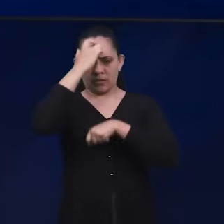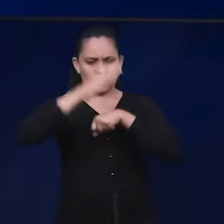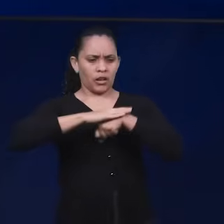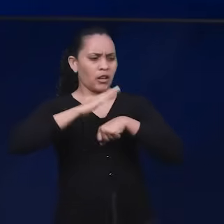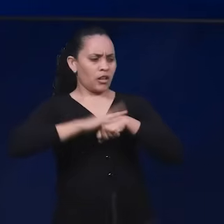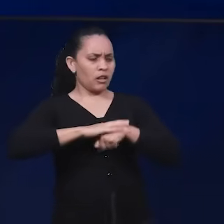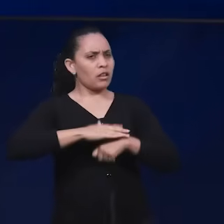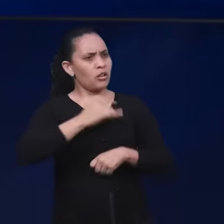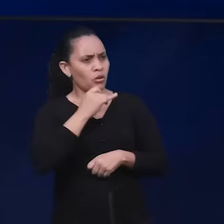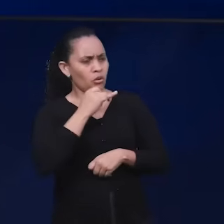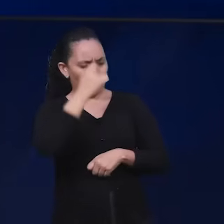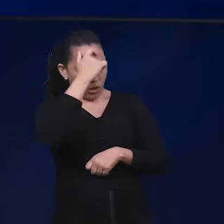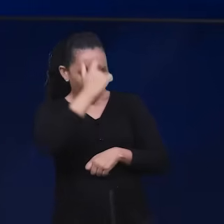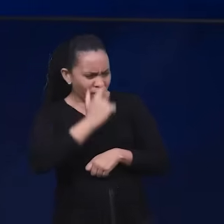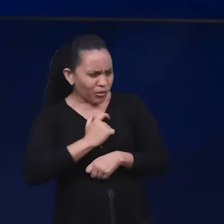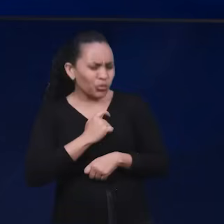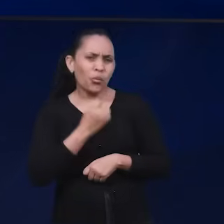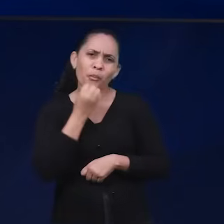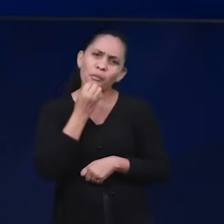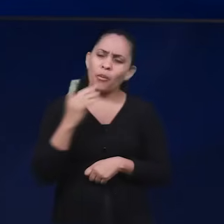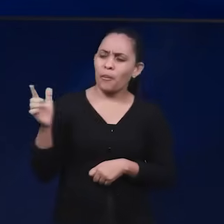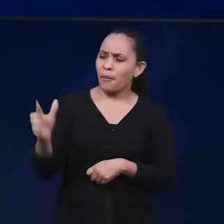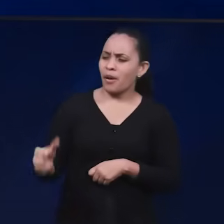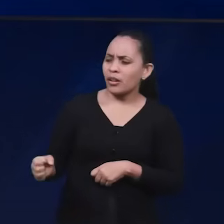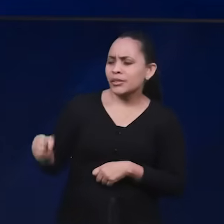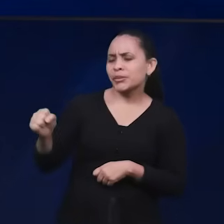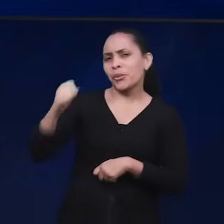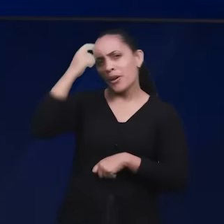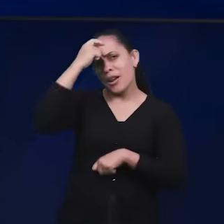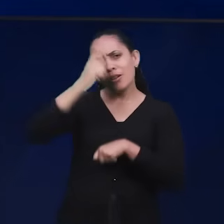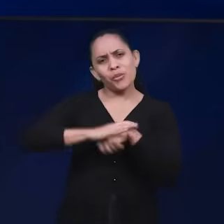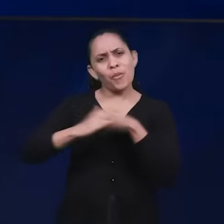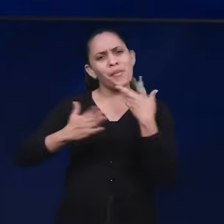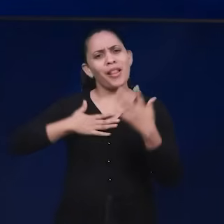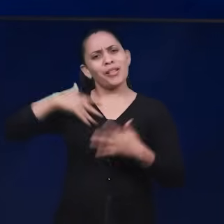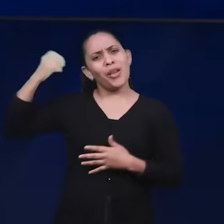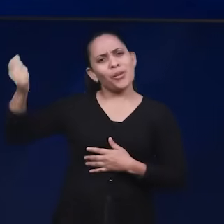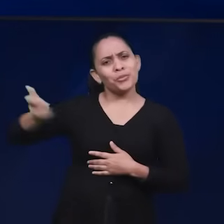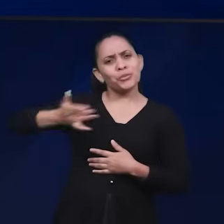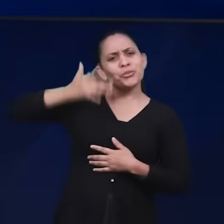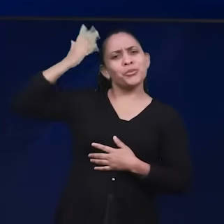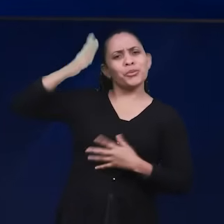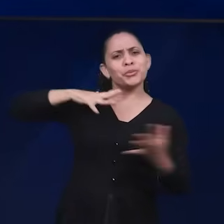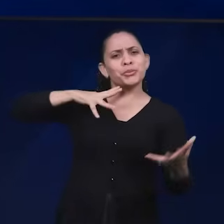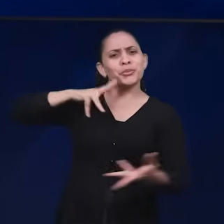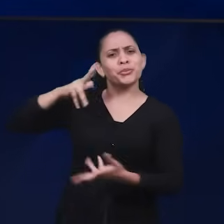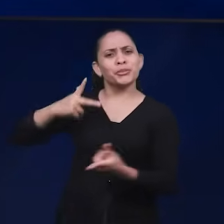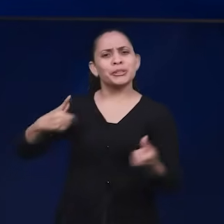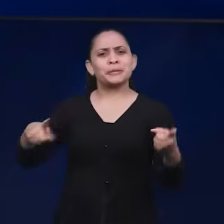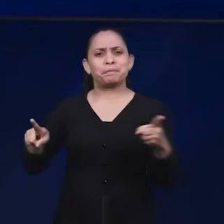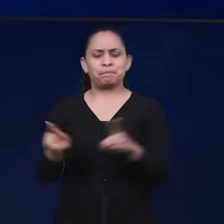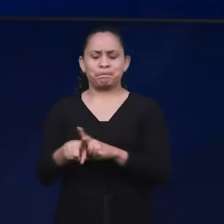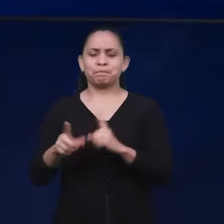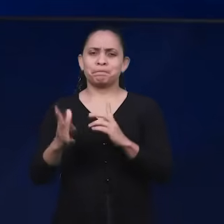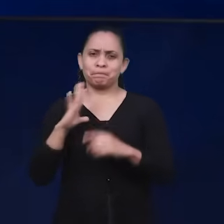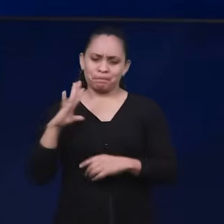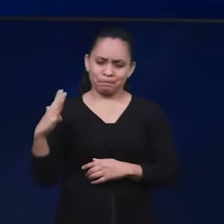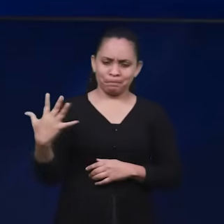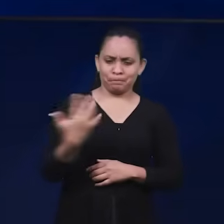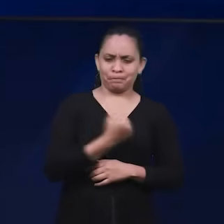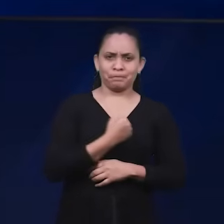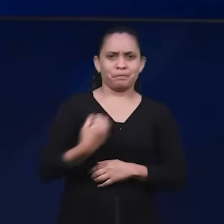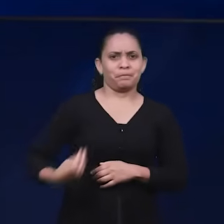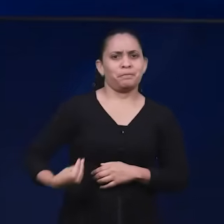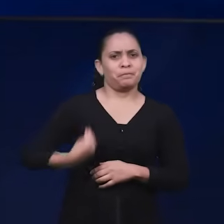Vamos ver isso aqui a pouco. Eu sou o bom pastor, eu sou a luz do mundo, eu sou a ressurreição e a vida, eu sou